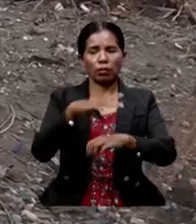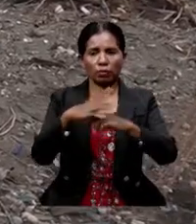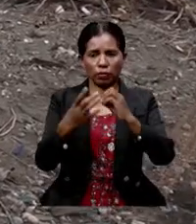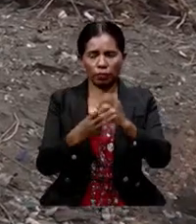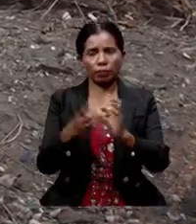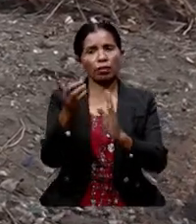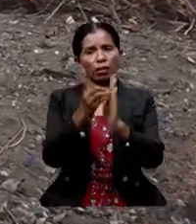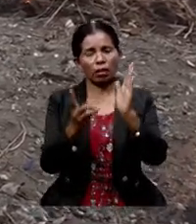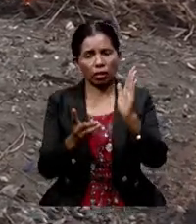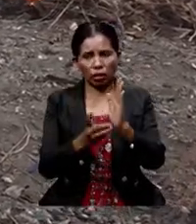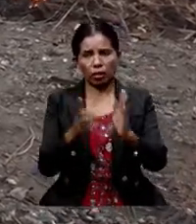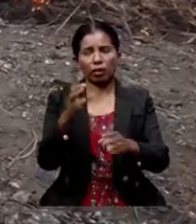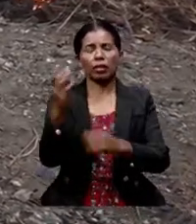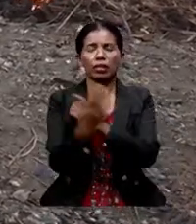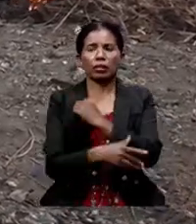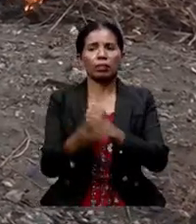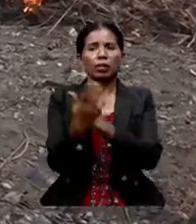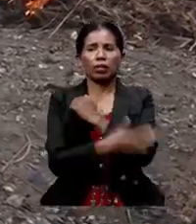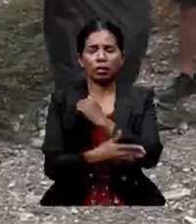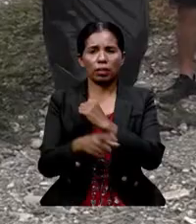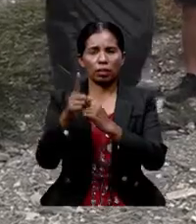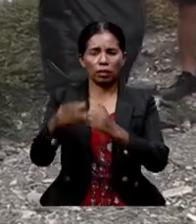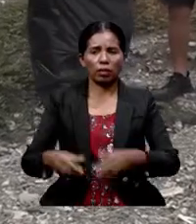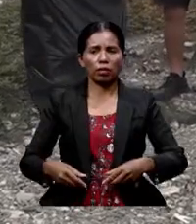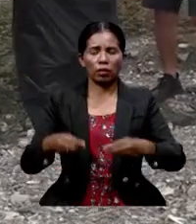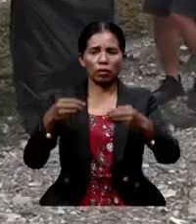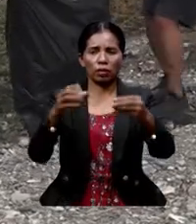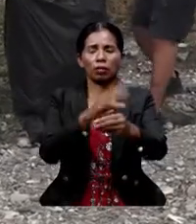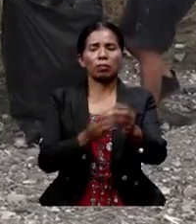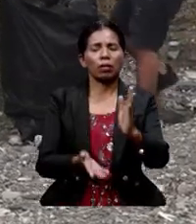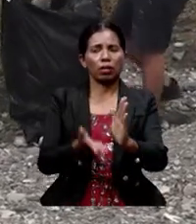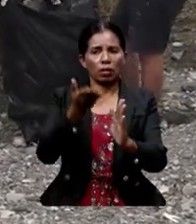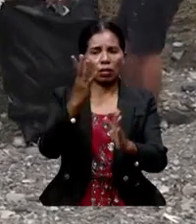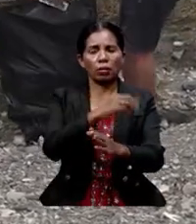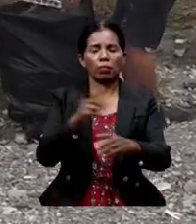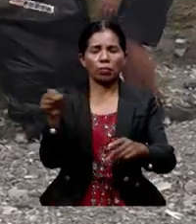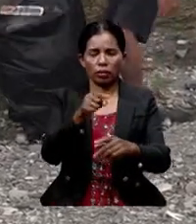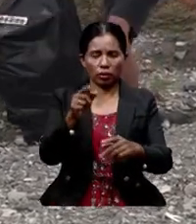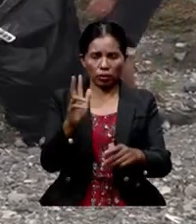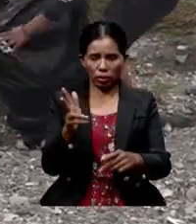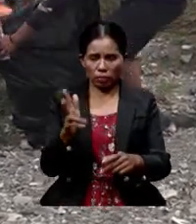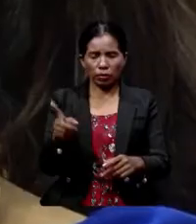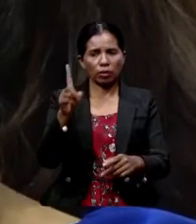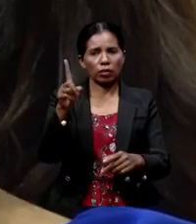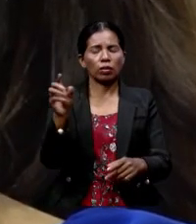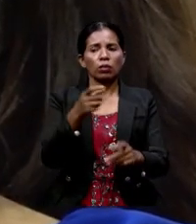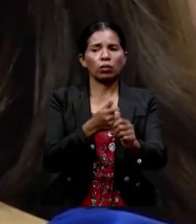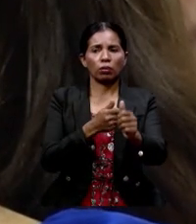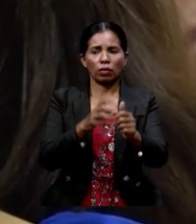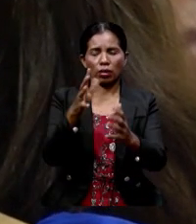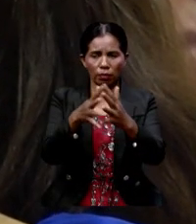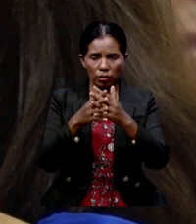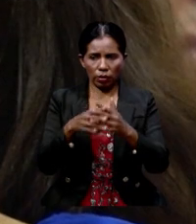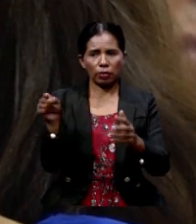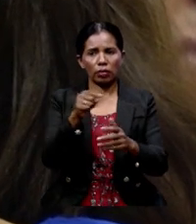Tuirdalu Sigma Hertz sina maknasang ina nebe oferece dióxido carbono asliu o porcento tolong lasing ida. Tuir Estados Unidos porcento sang lasing